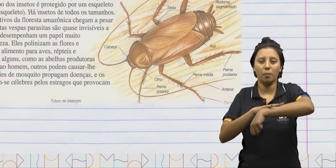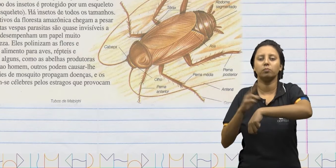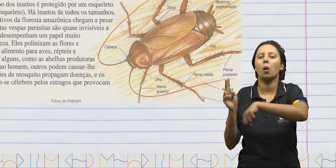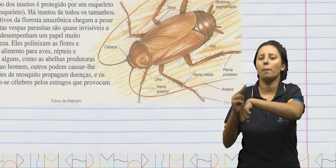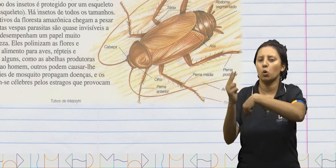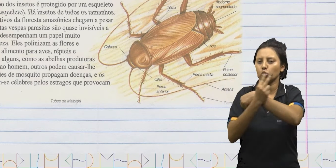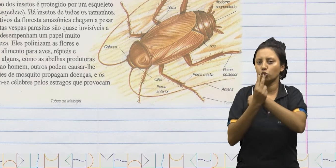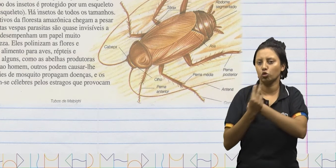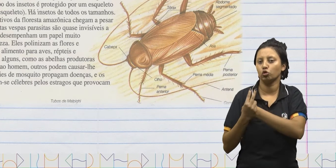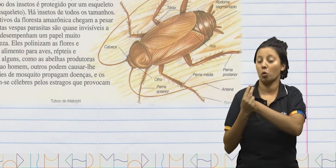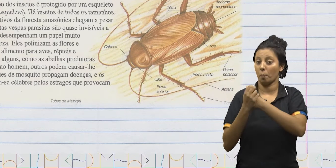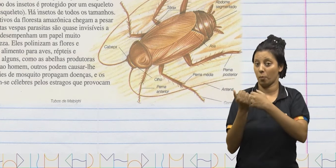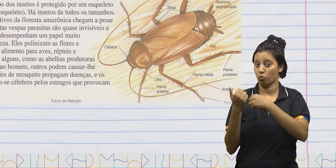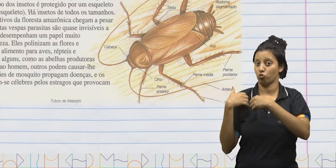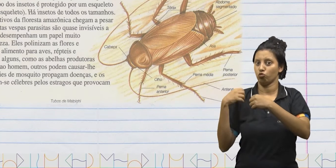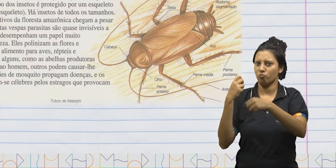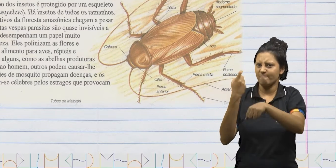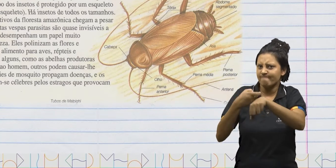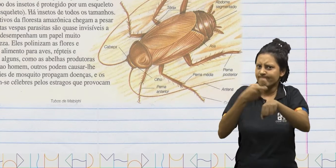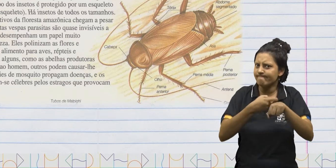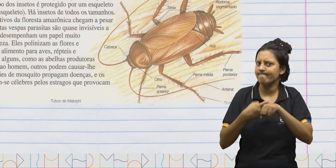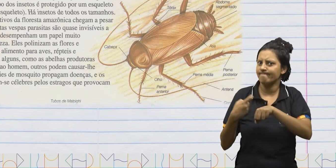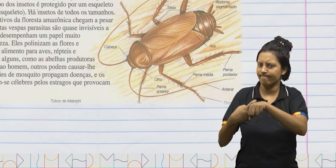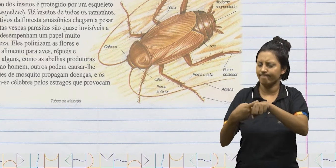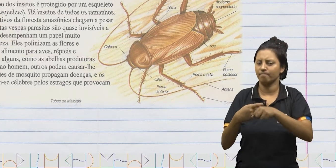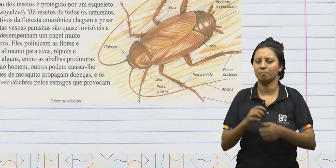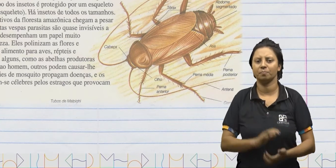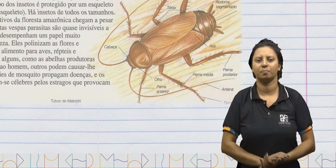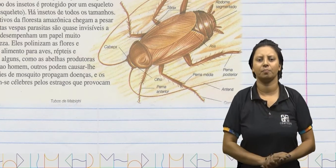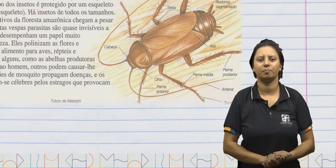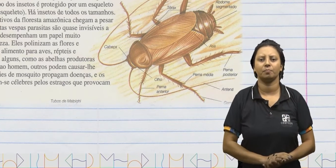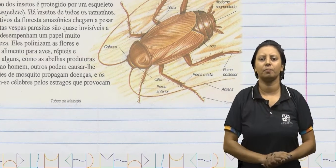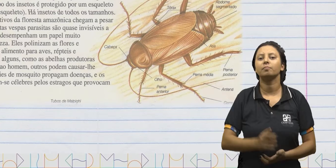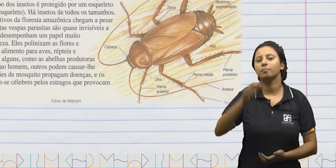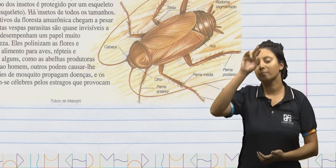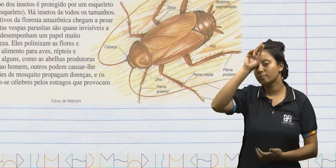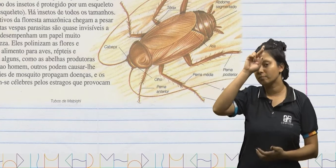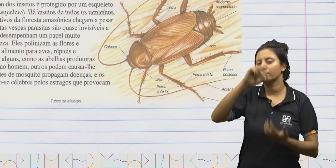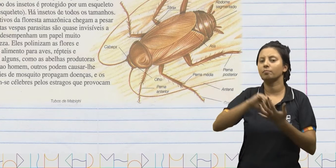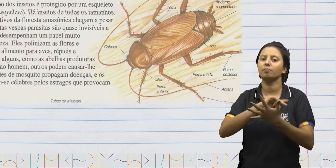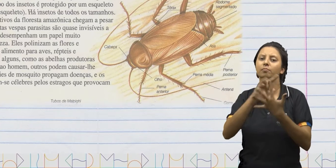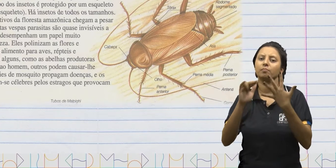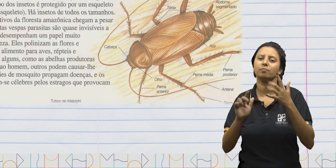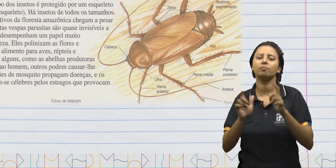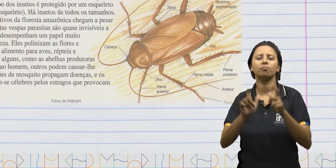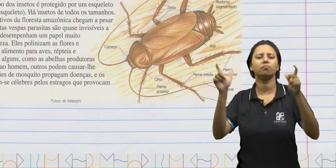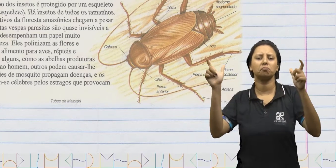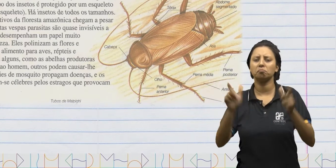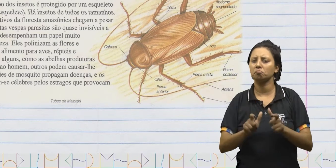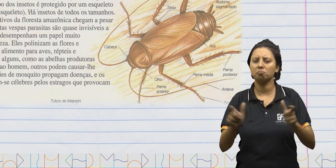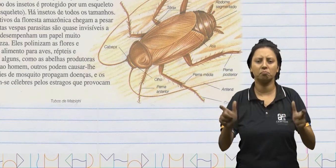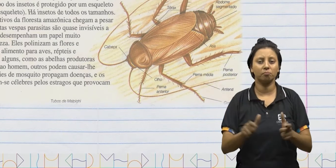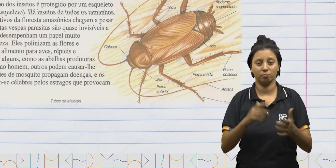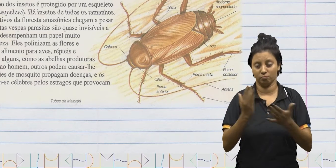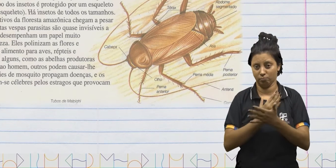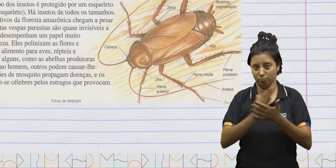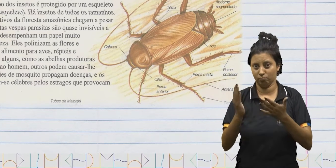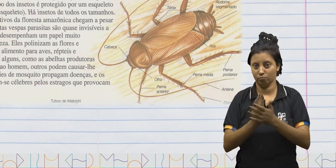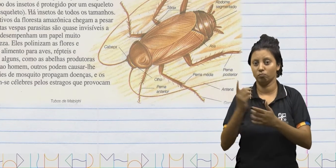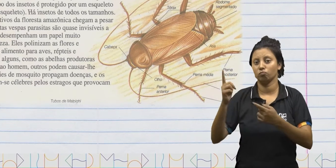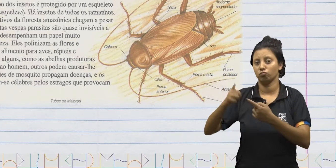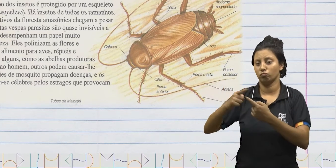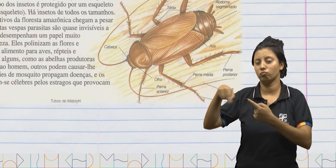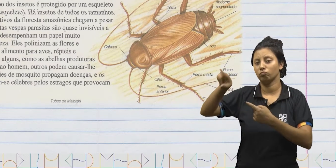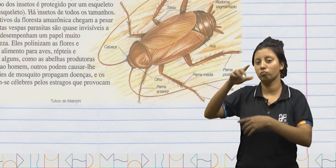esqueleto externo rígido, exoesqueleto. Há insetos de todos os tamanhos. Alguns besouros nativos da